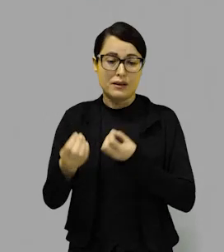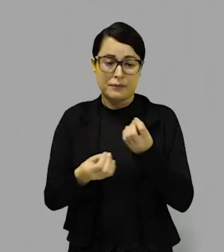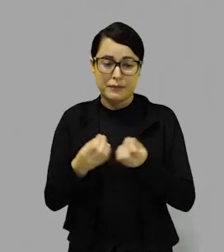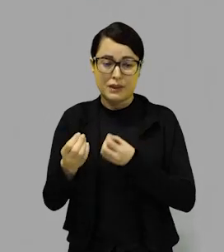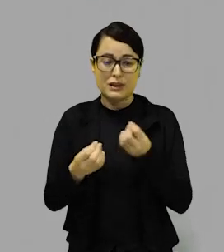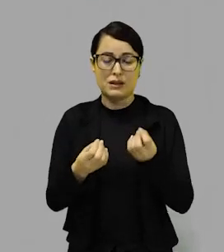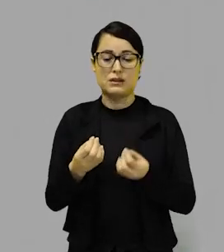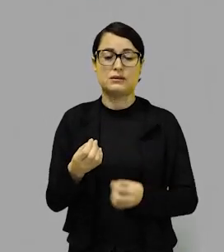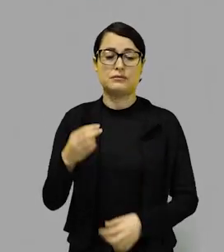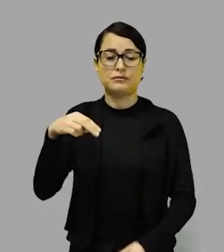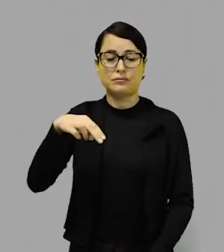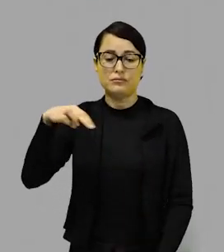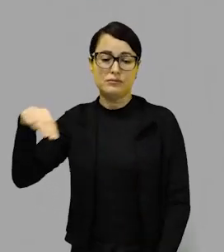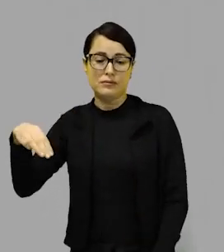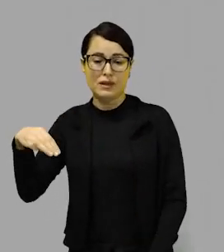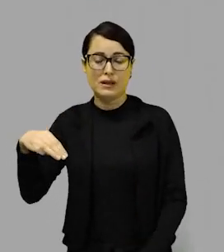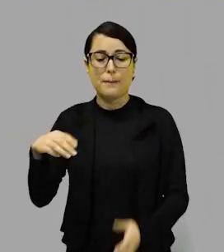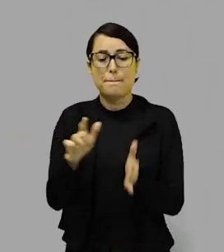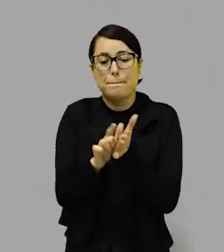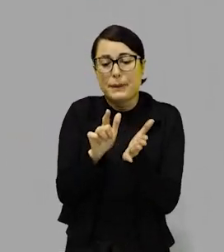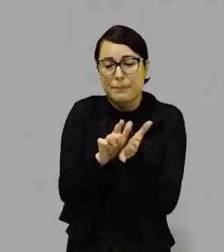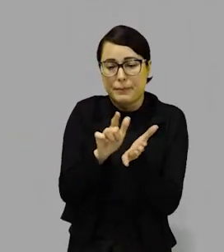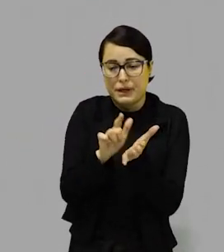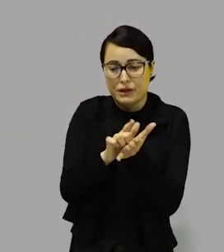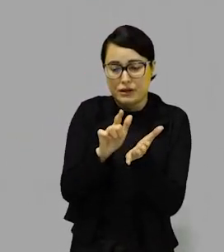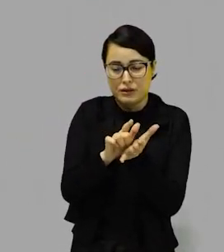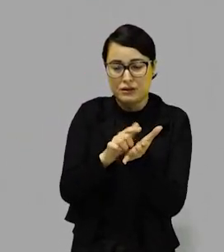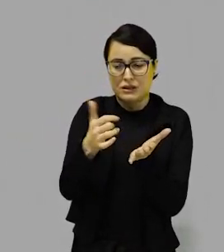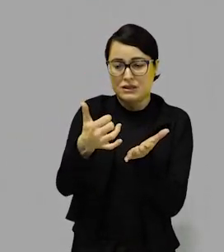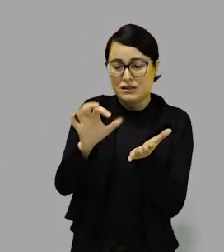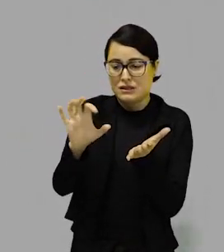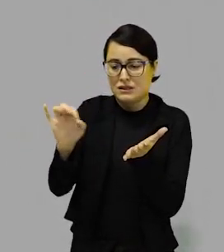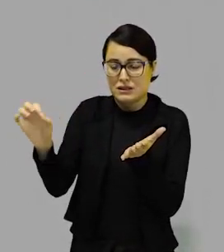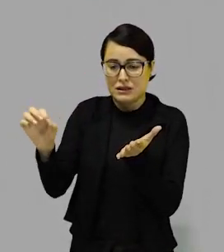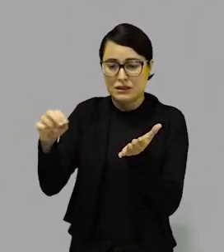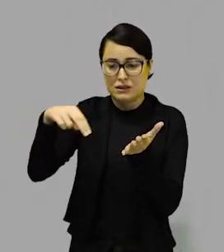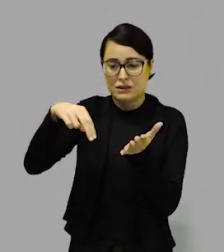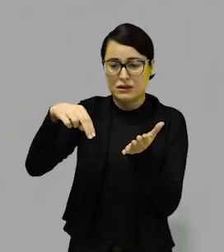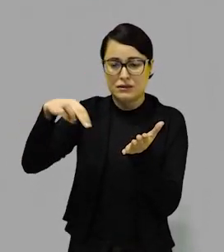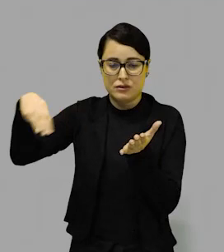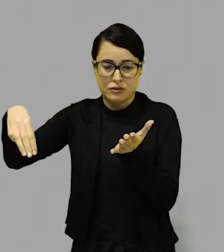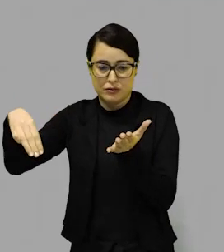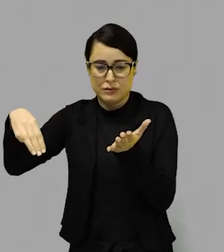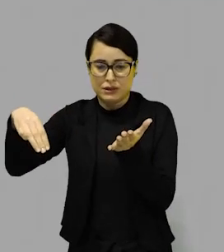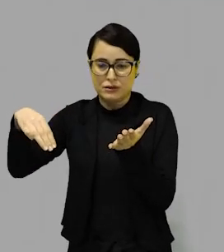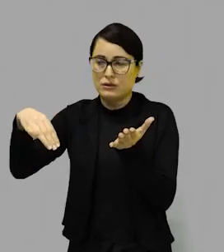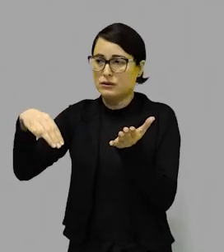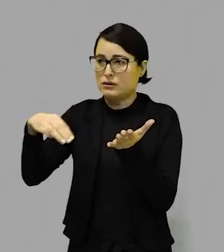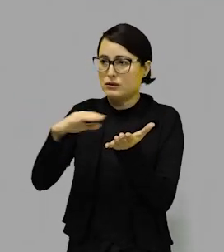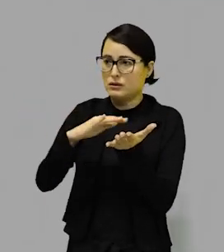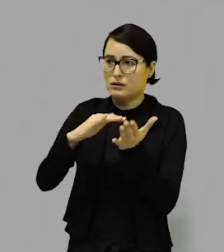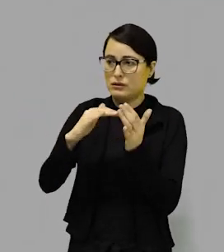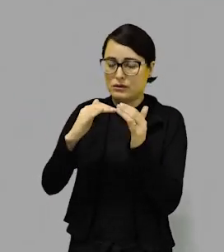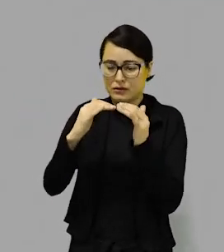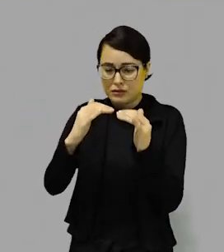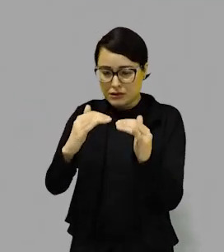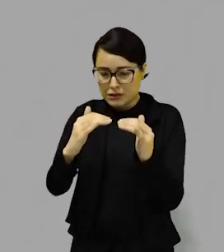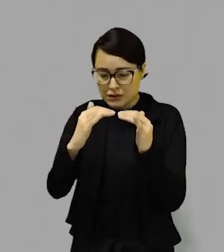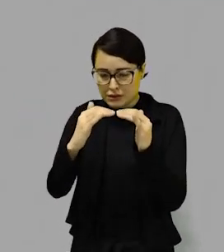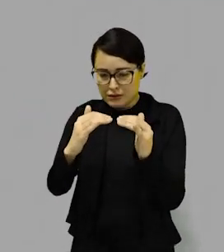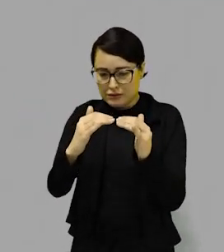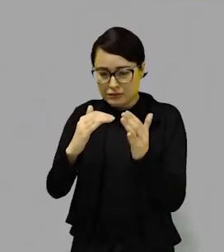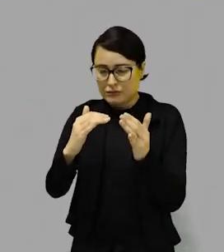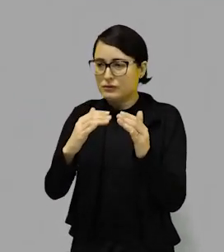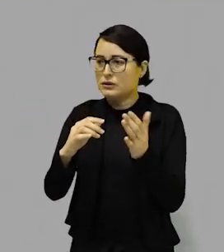de medida, uma folha de papel ela tem normalmente 100 nanômetros. Se olhar para uma folha de papel, ver assim na lateral,